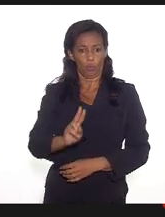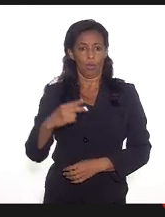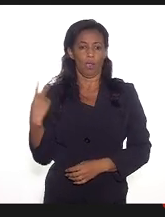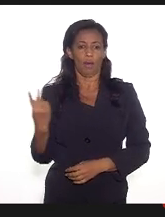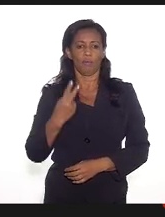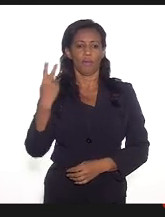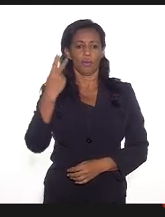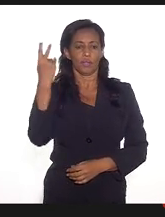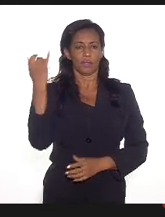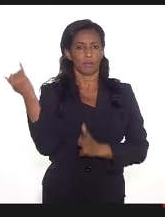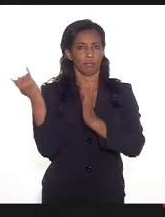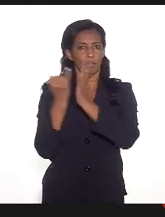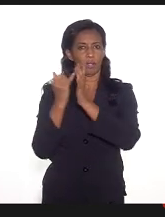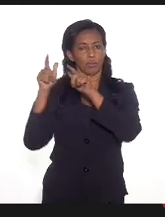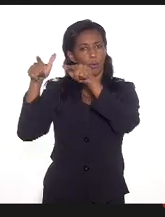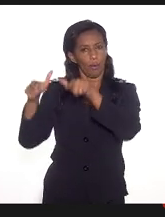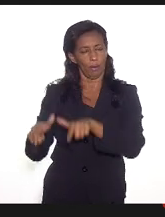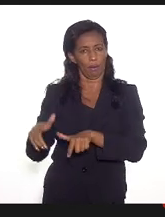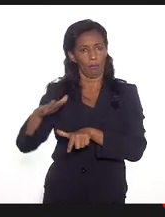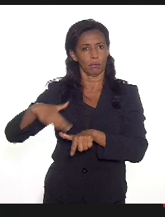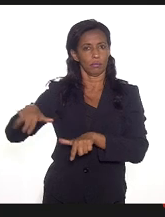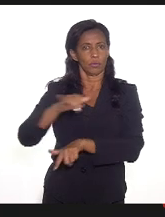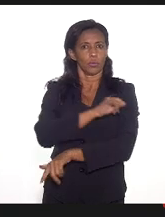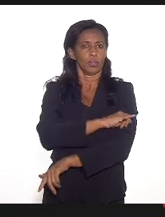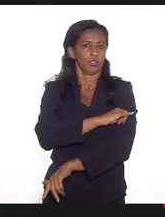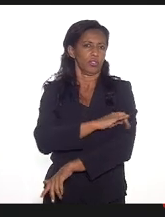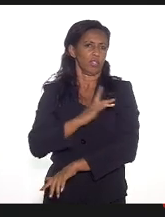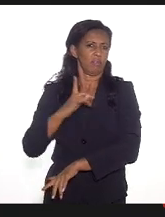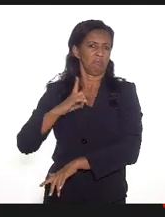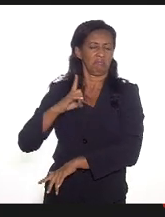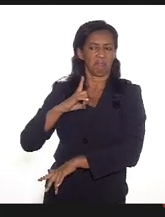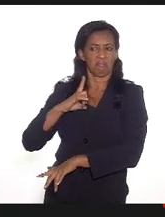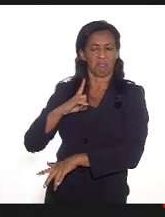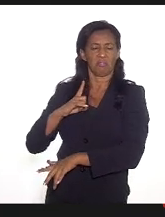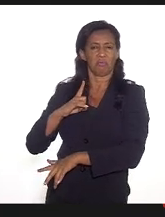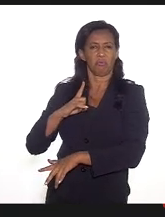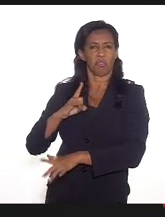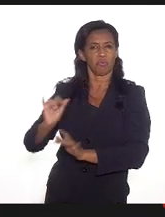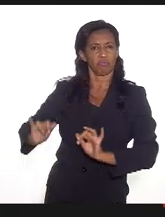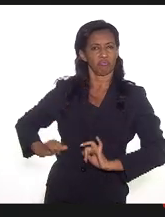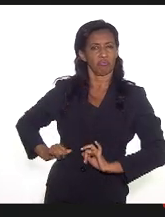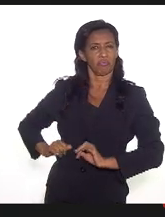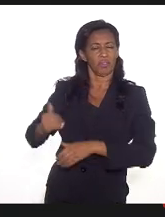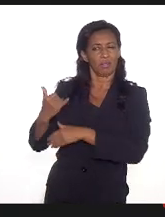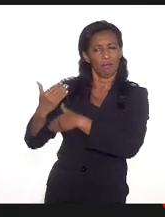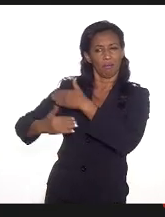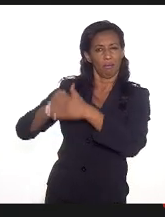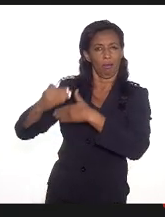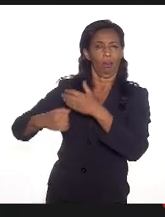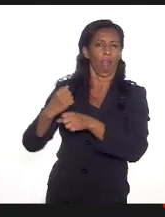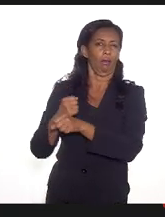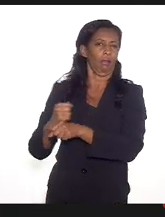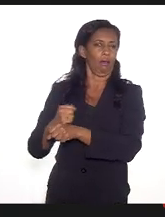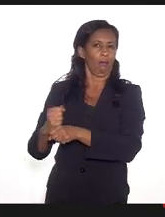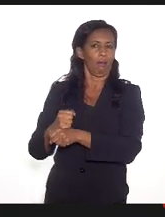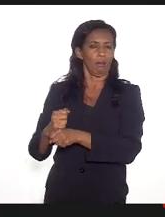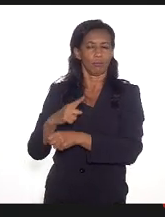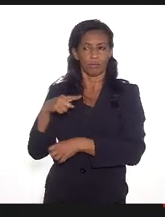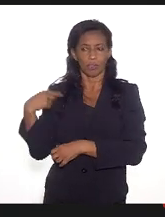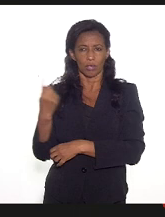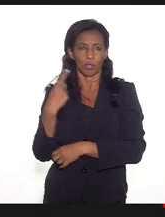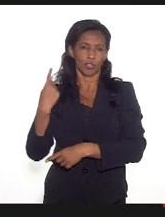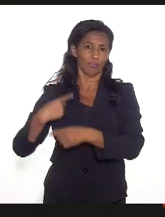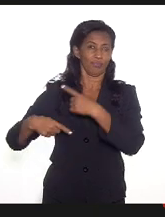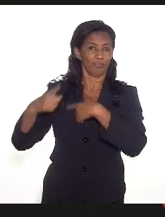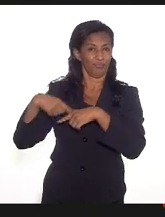da identidade local, né? O Rio de Janeiro foi machucado ao longo aí das décadas e nós temos que